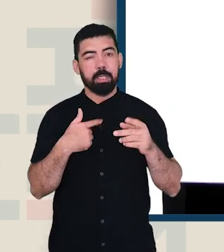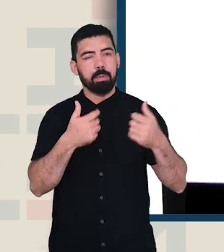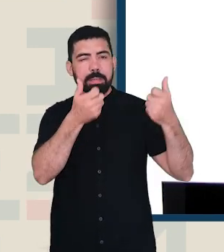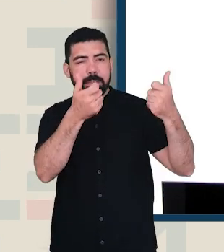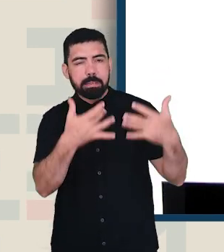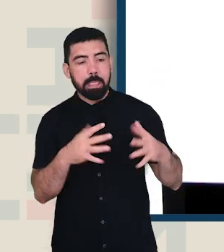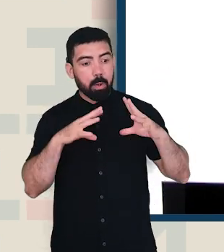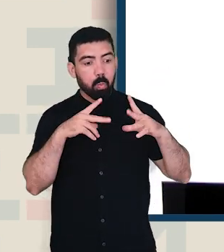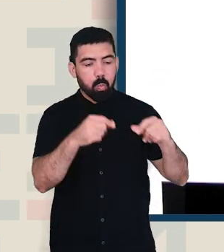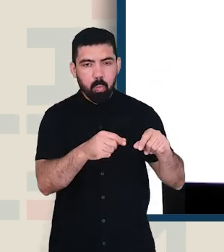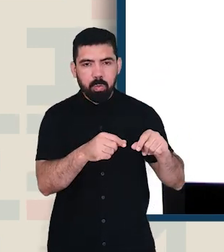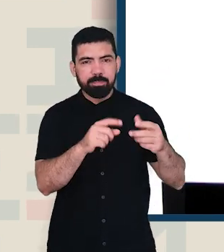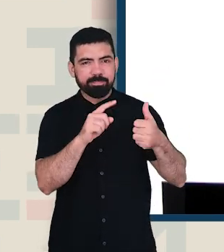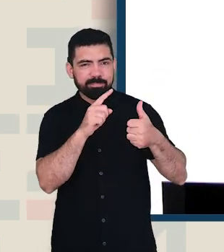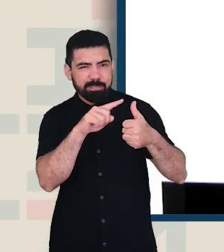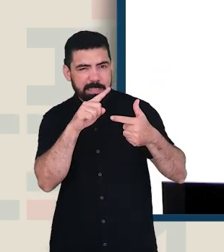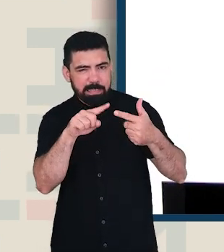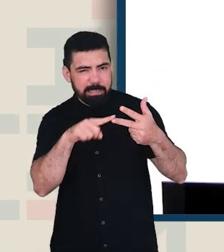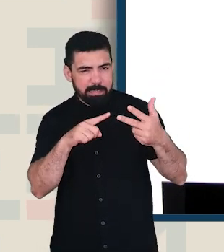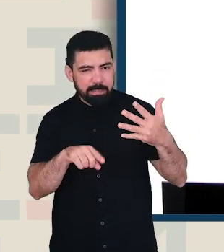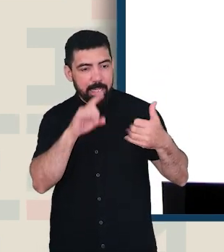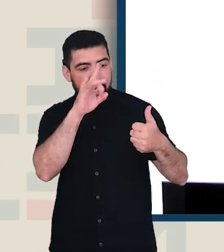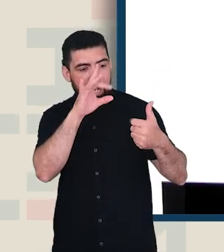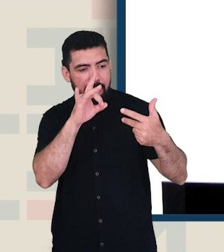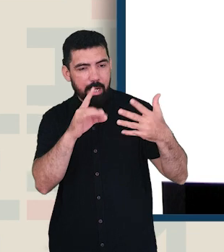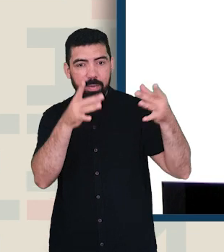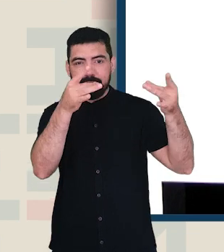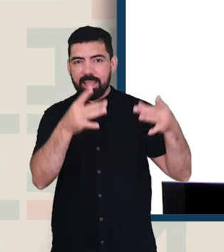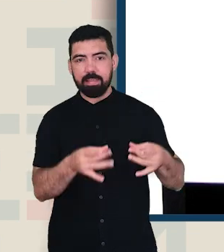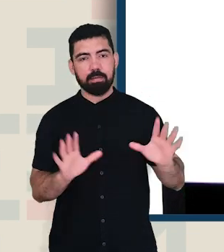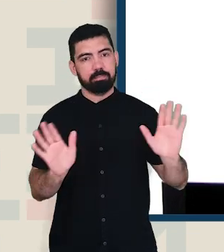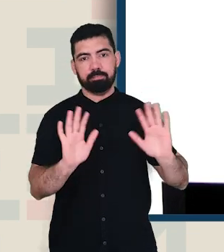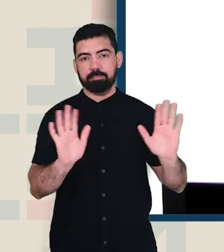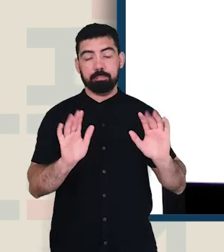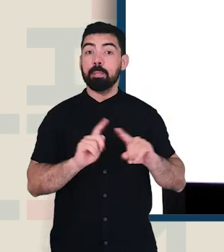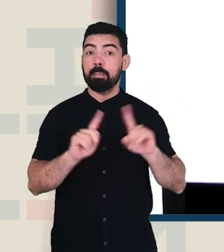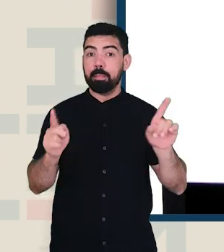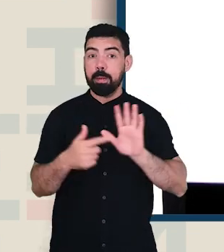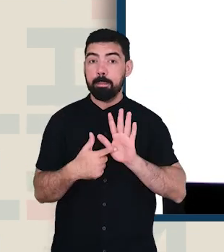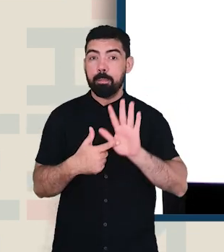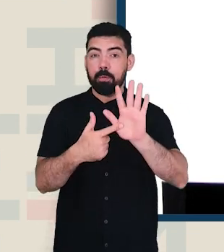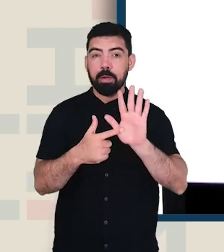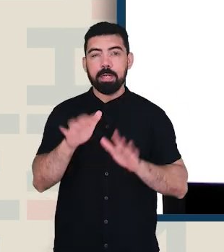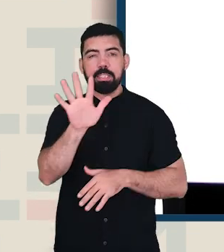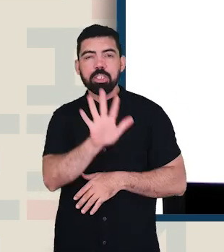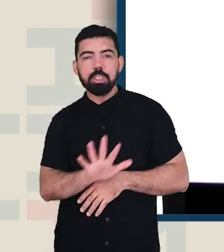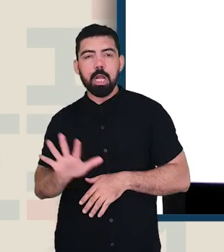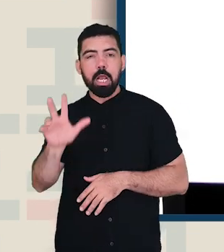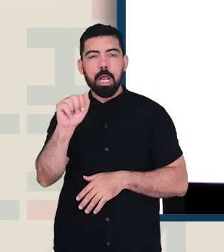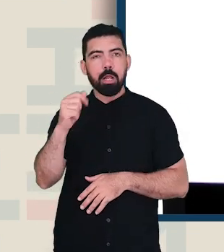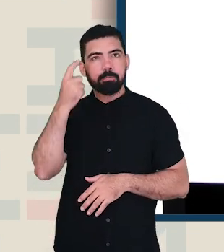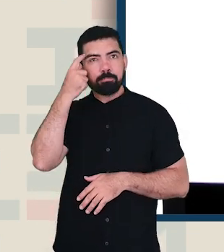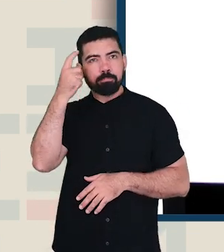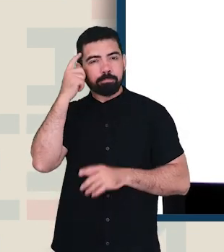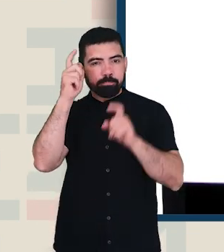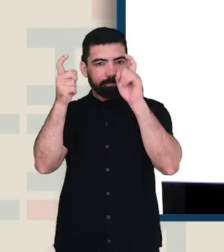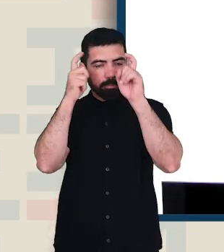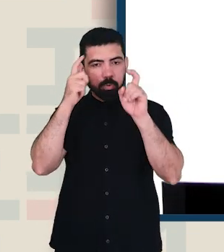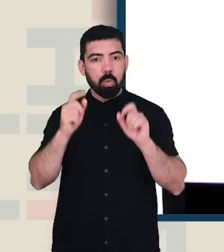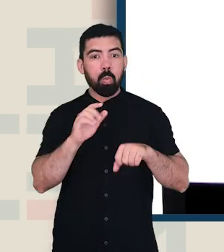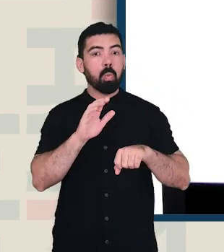explicar tudo, cada um dos detalhes, mas só para ter uma ideia um pouco